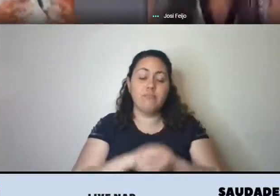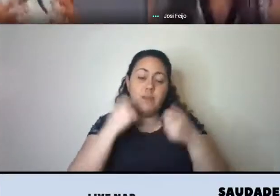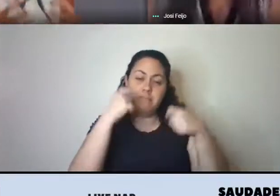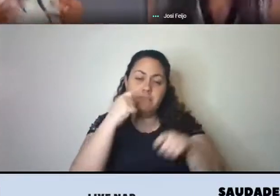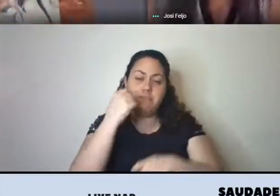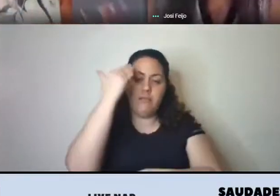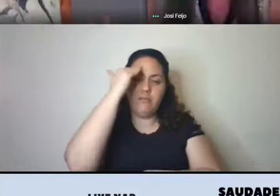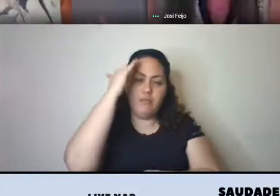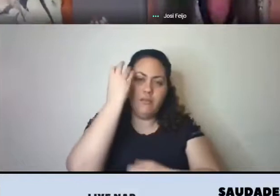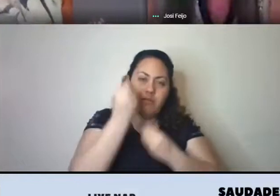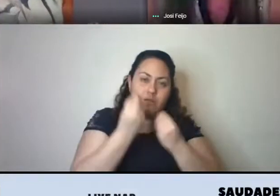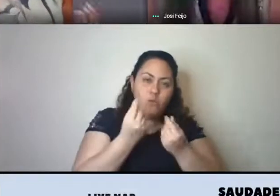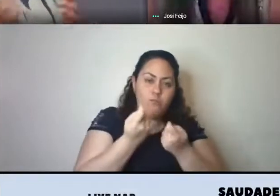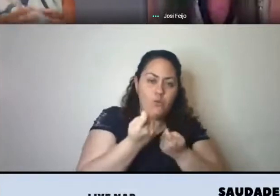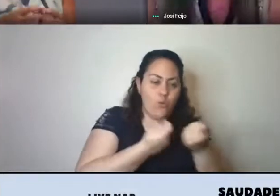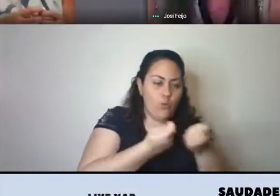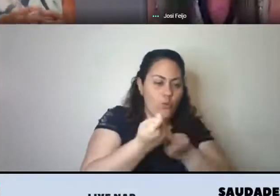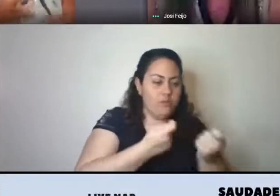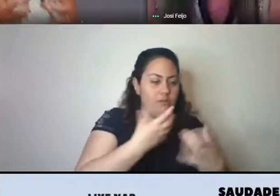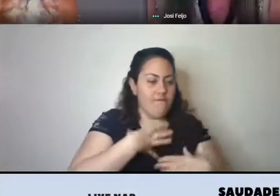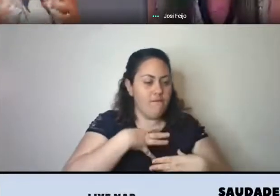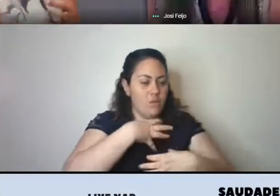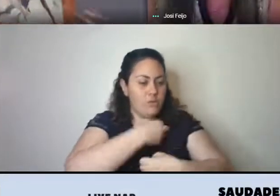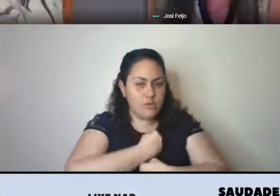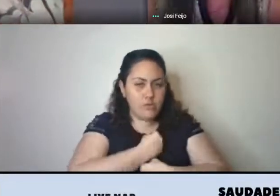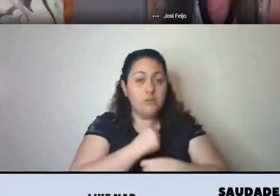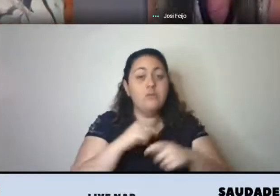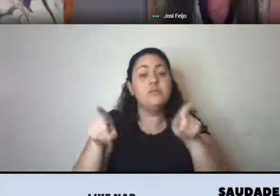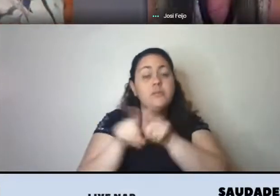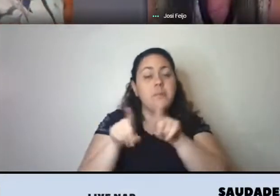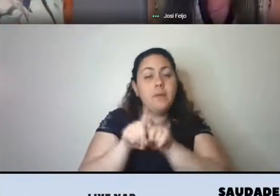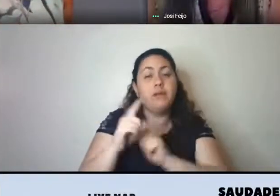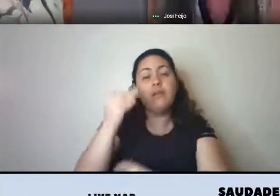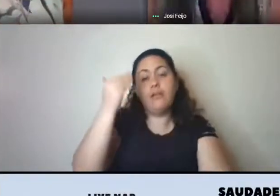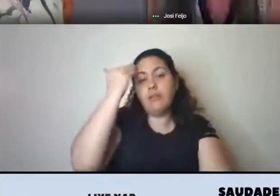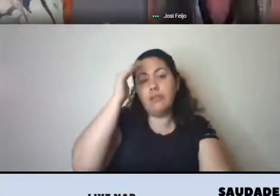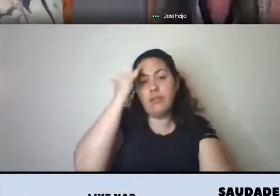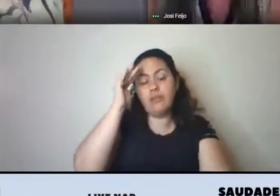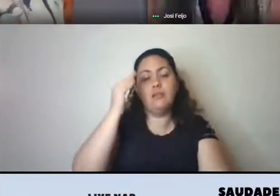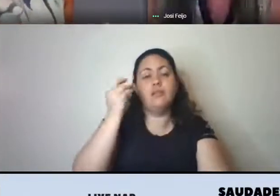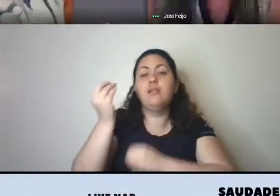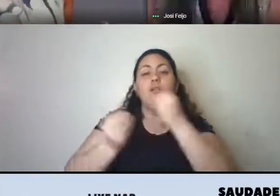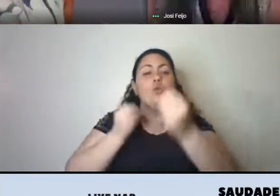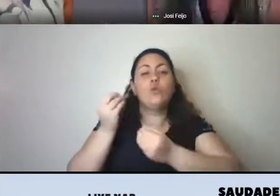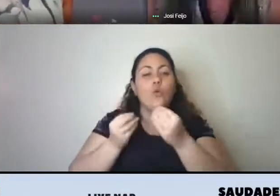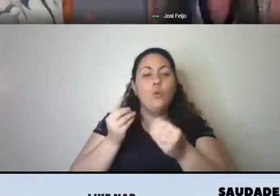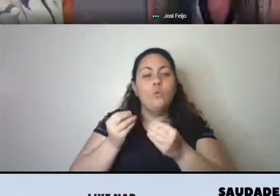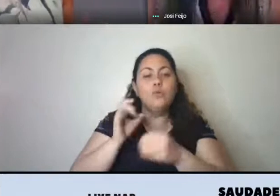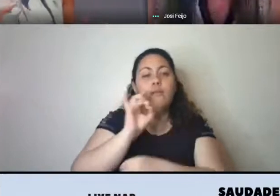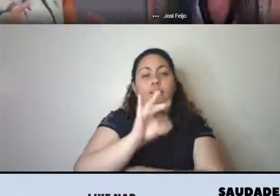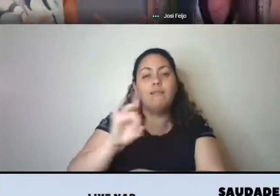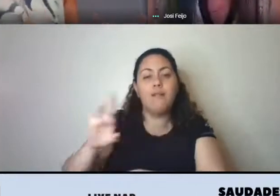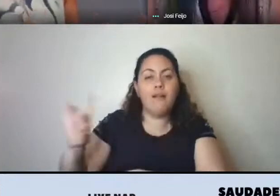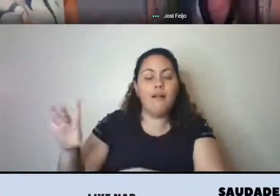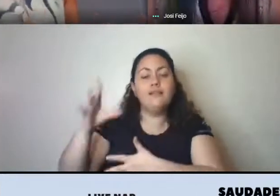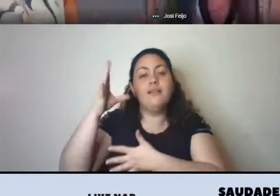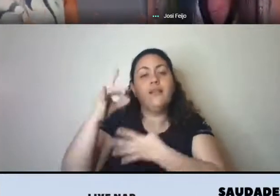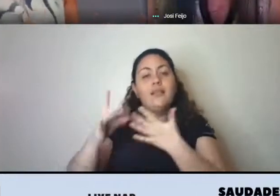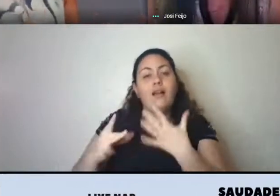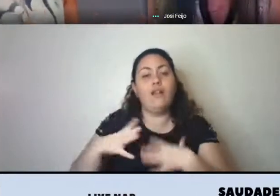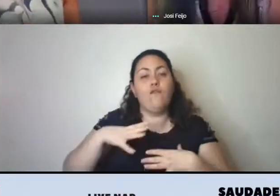mas como manejar com todos os desdobramentos que a frustração traz, tanto no contexto